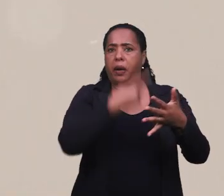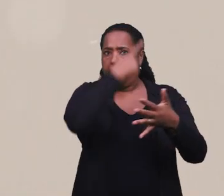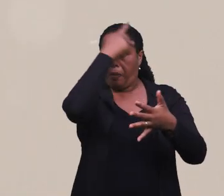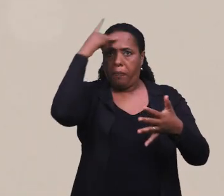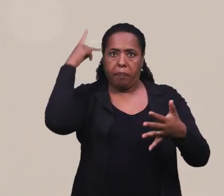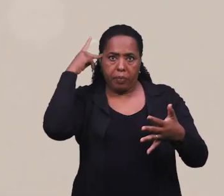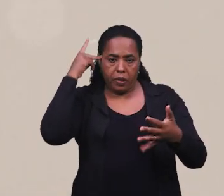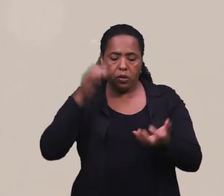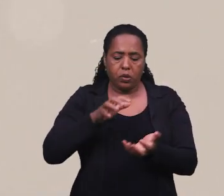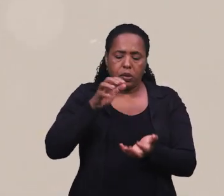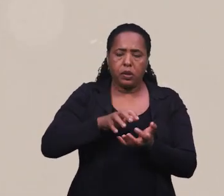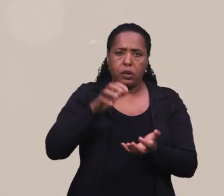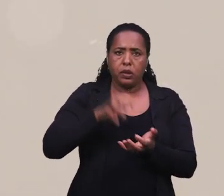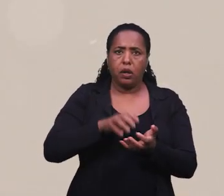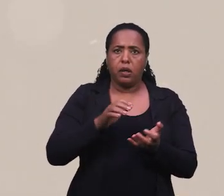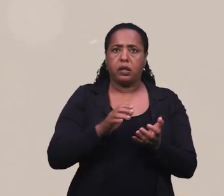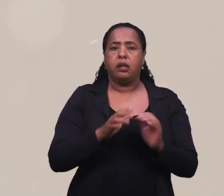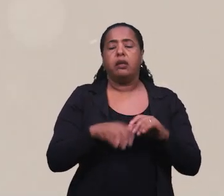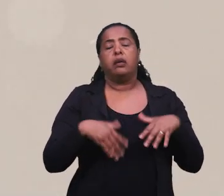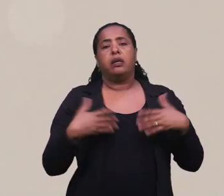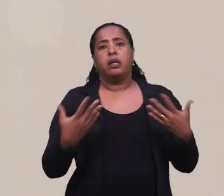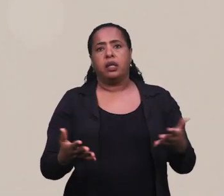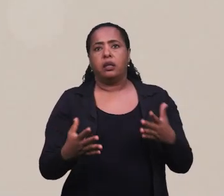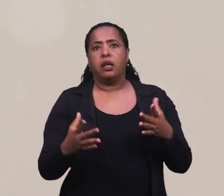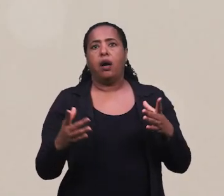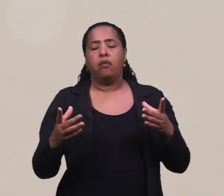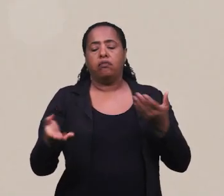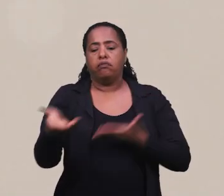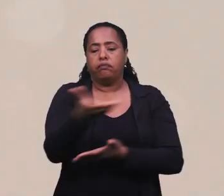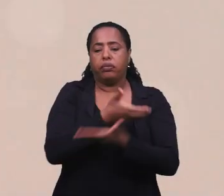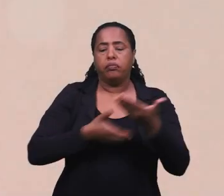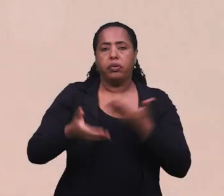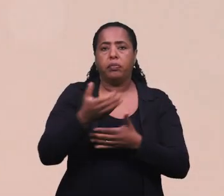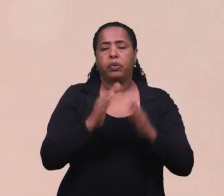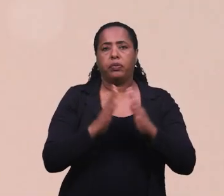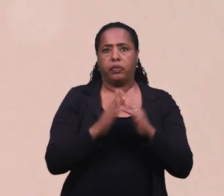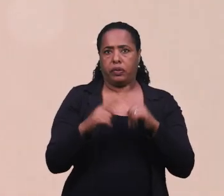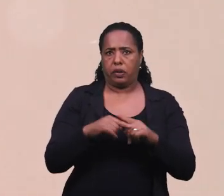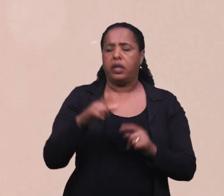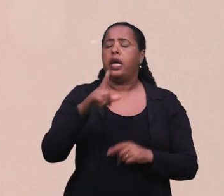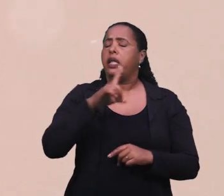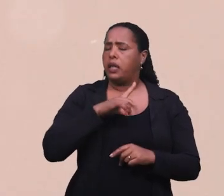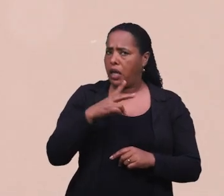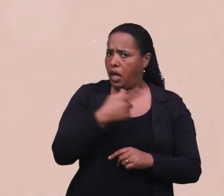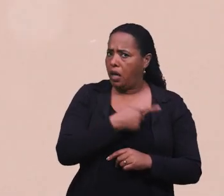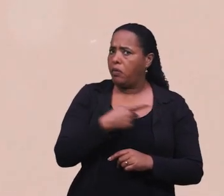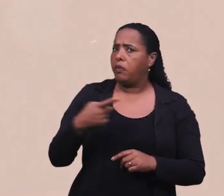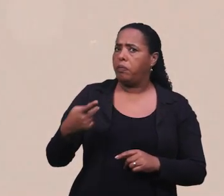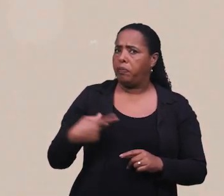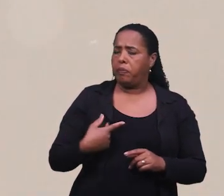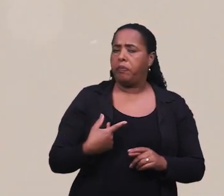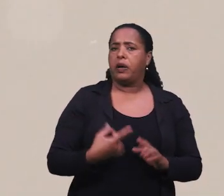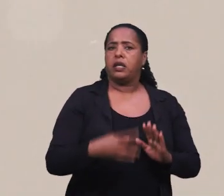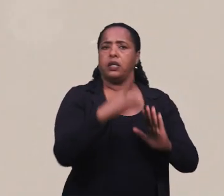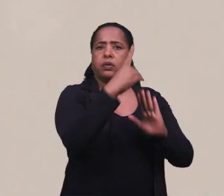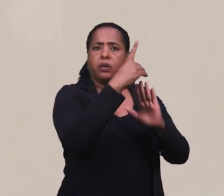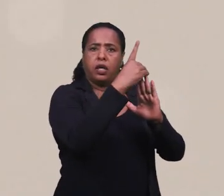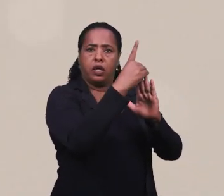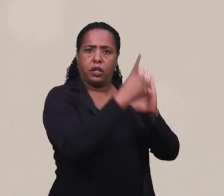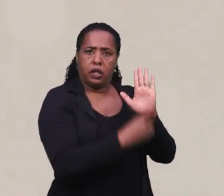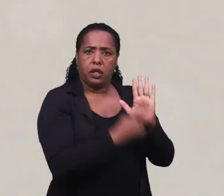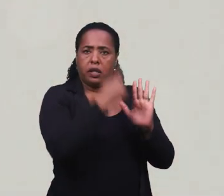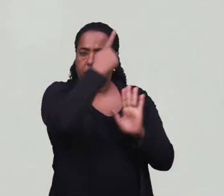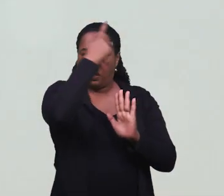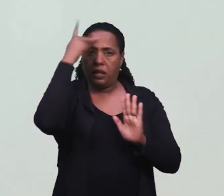periodicamente. Então, são detalhes importantes de nós conhecermos essa pessoa quando levamos ao seminário. Tem um familiar, se não